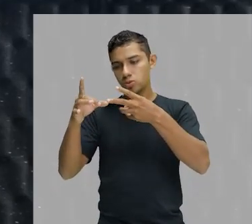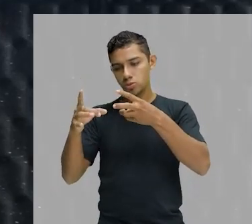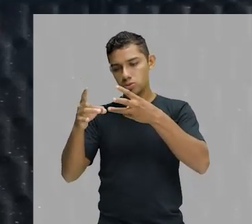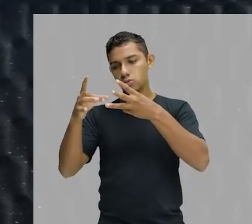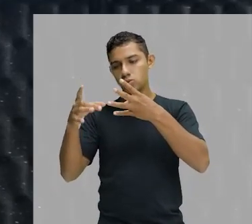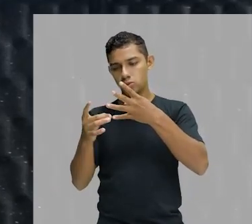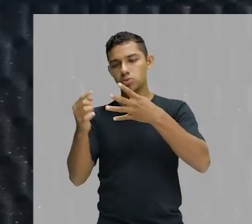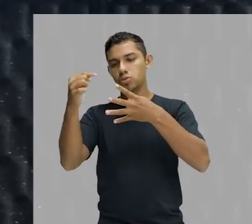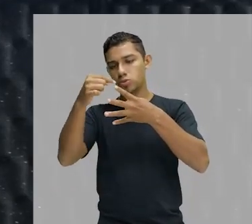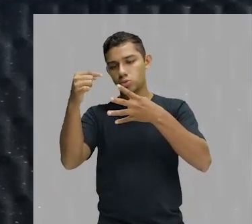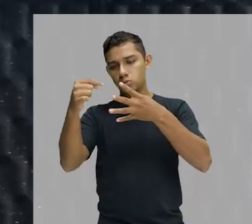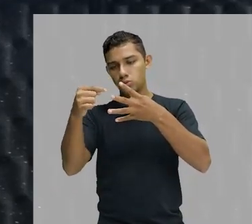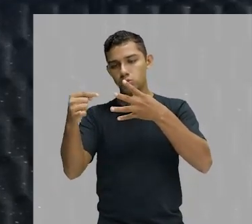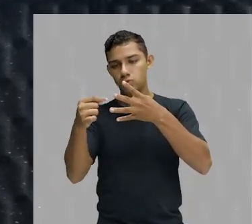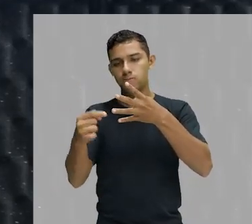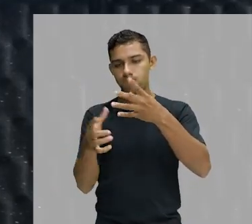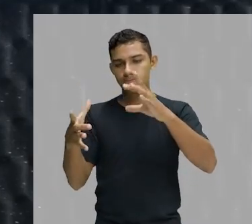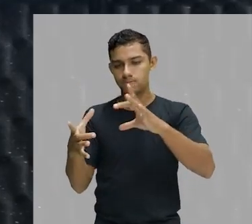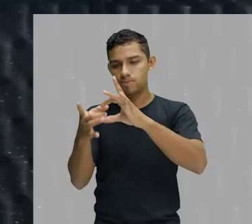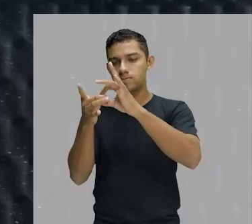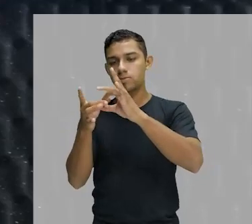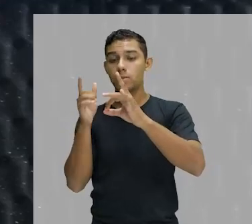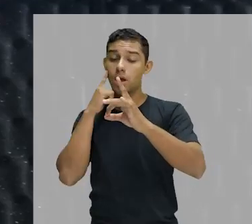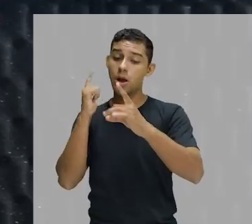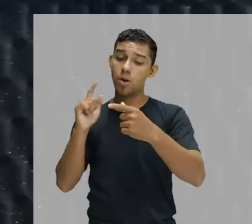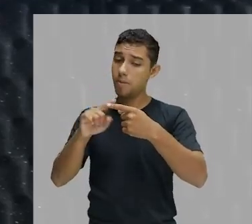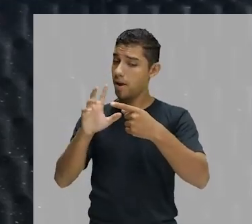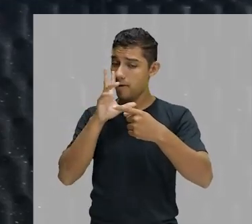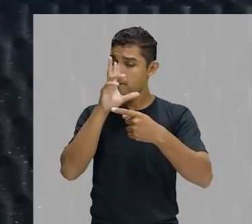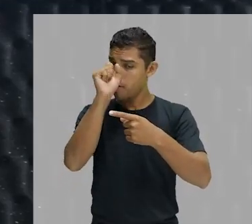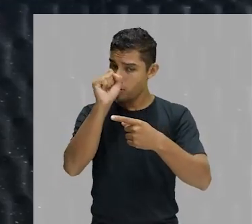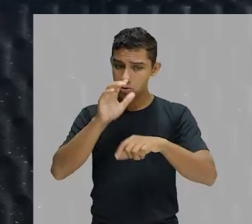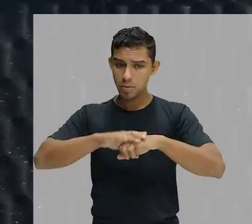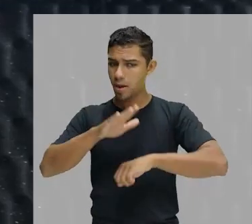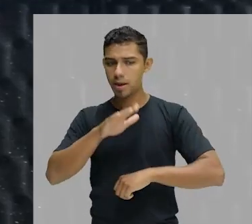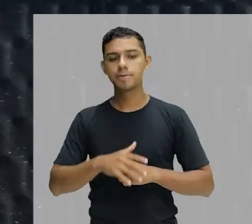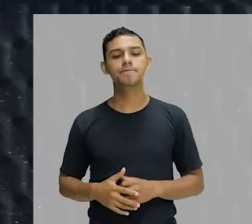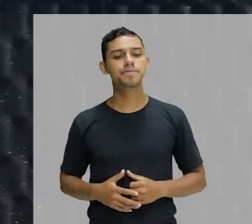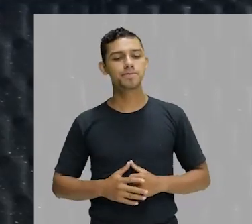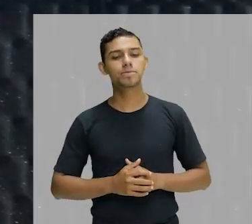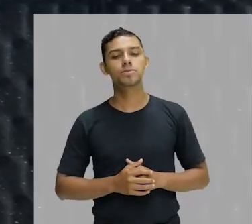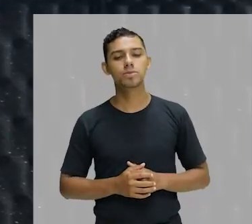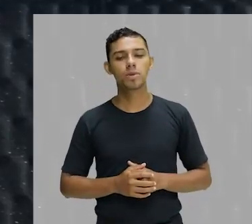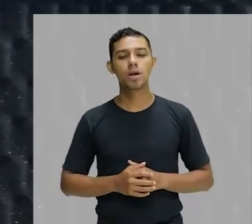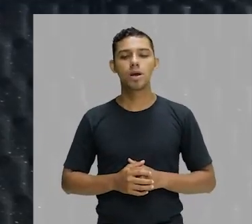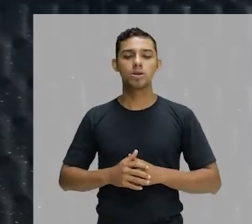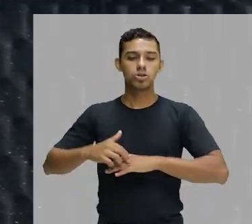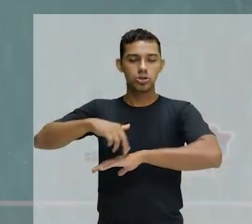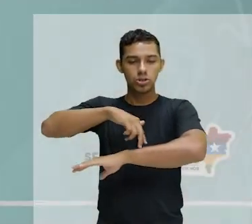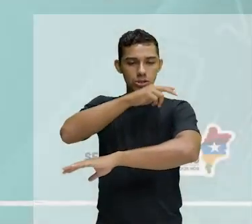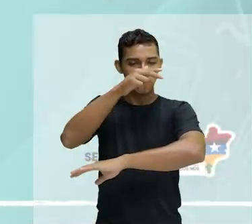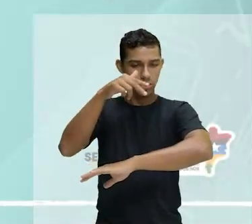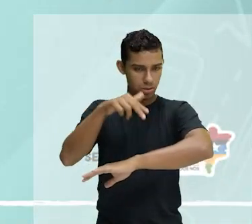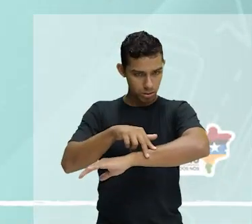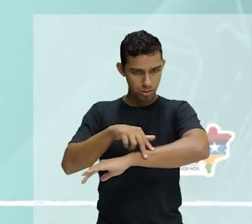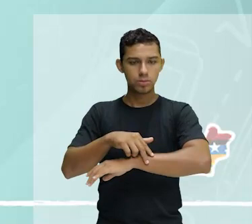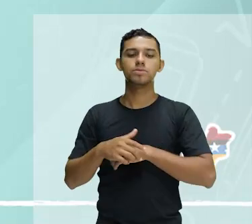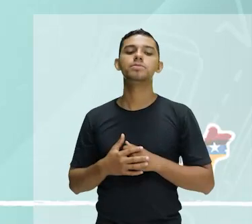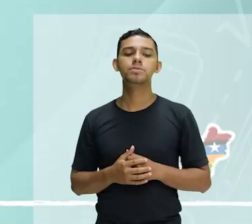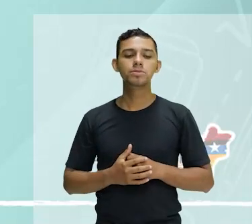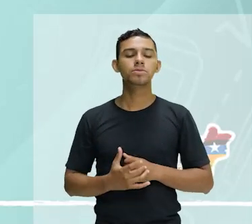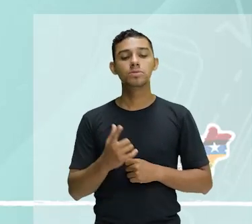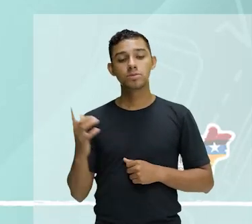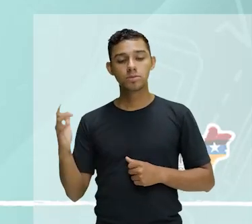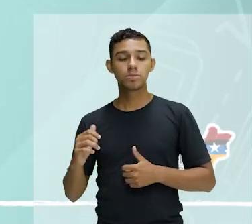as outras ali envolvidas, só que alguma a gente trabalha de forma mais forte. Aqui eu estou falando em relação à ginástica rítmica, tá? A velocidade